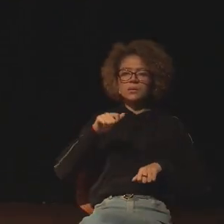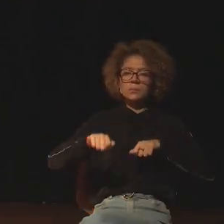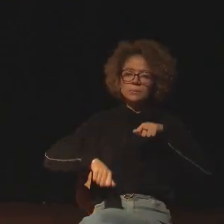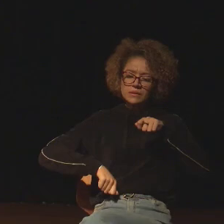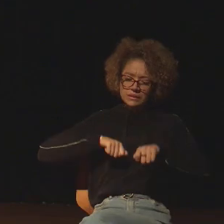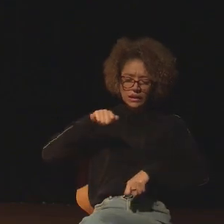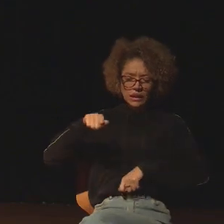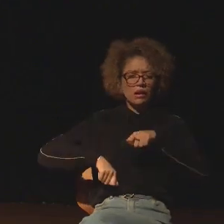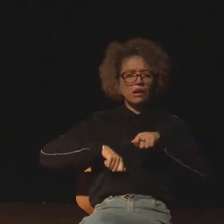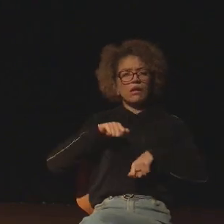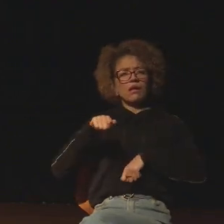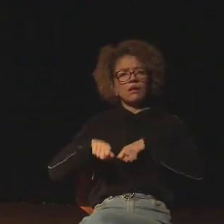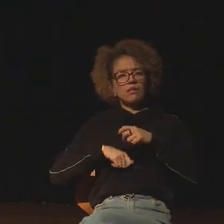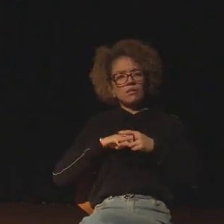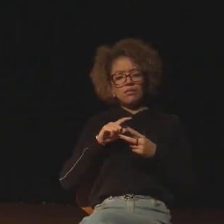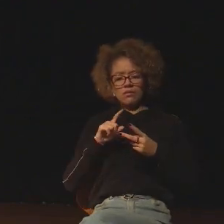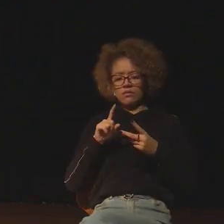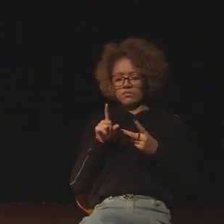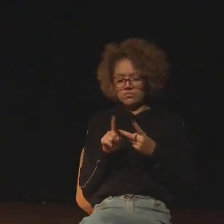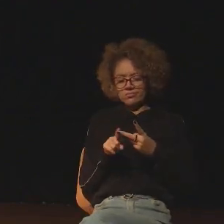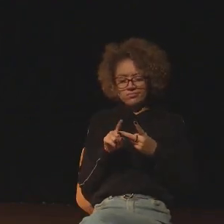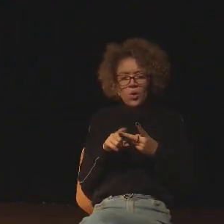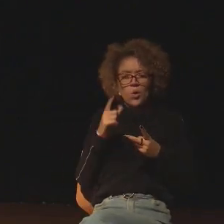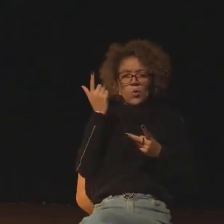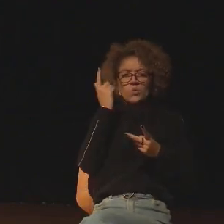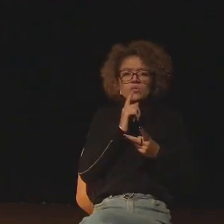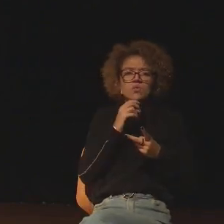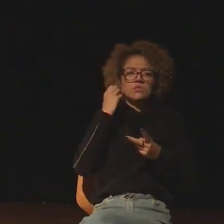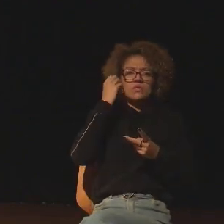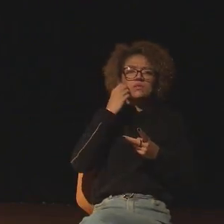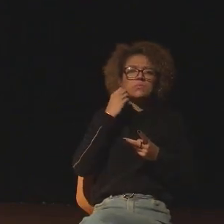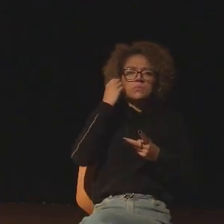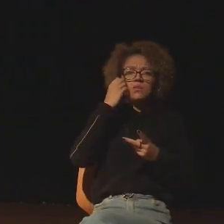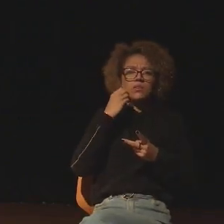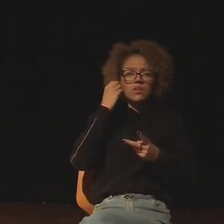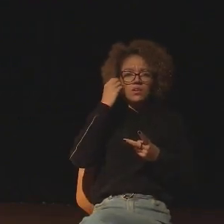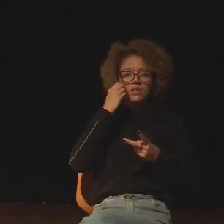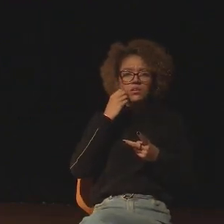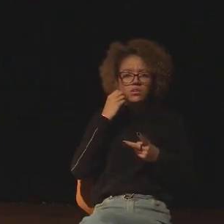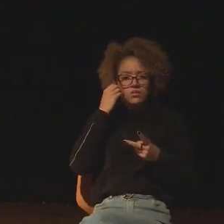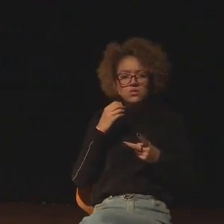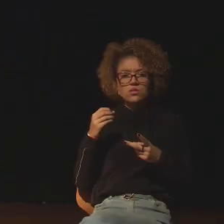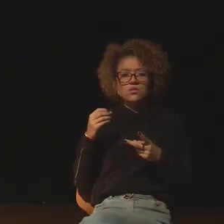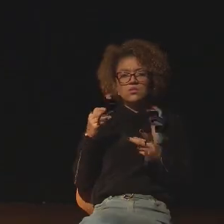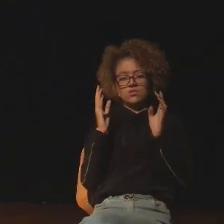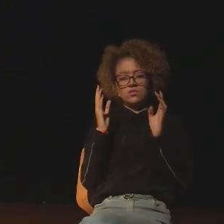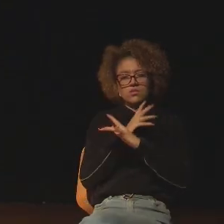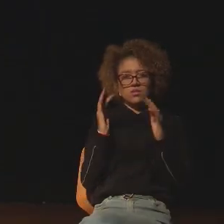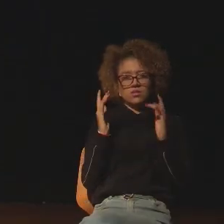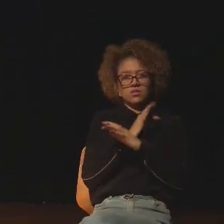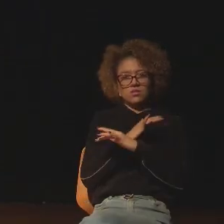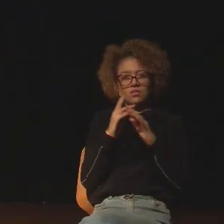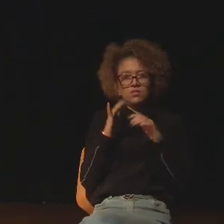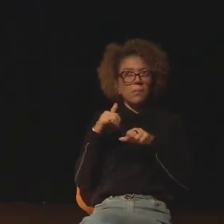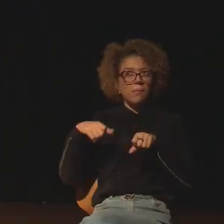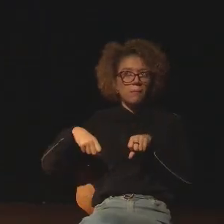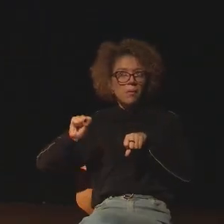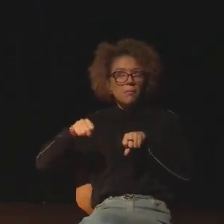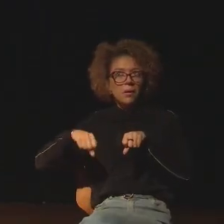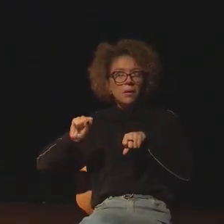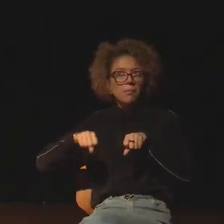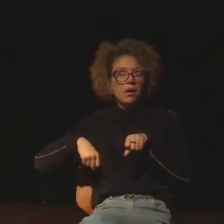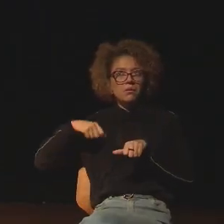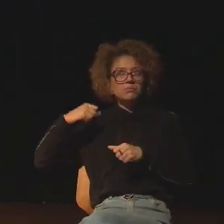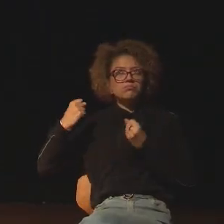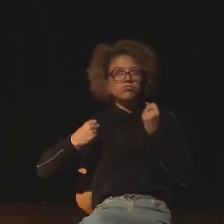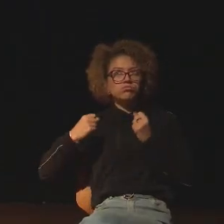pessoas pudessem andar, para que as pessoas pudessem experienciar uma cidade sem o barulho do motor do carro. Infelizmente, ao